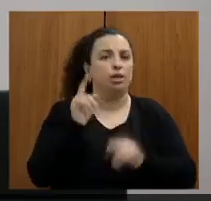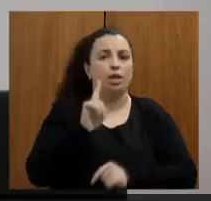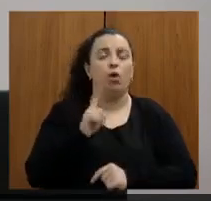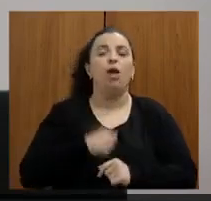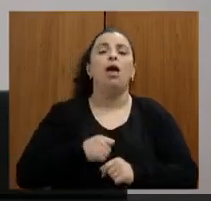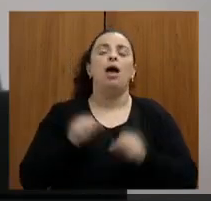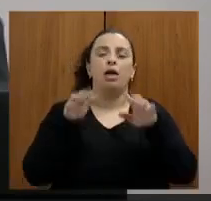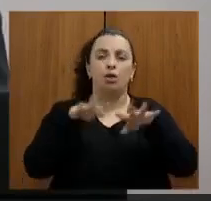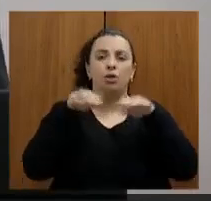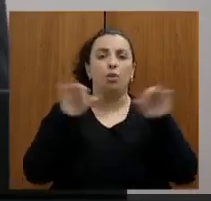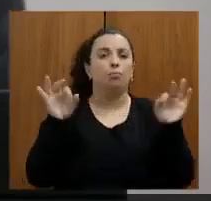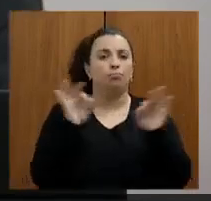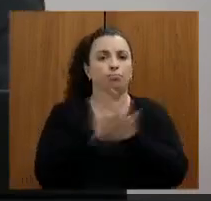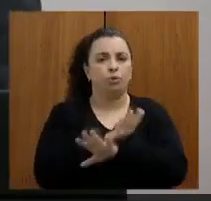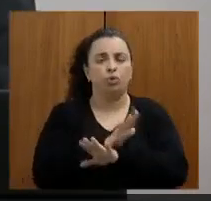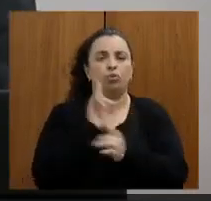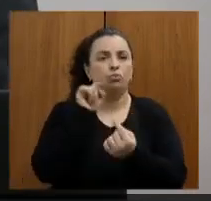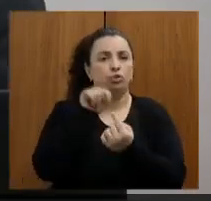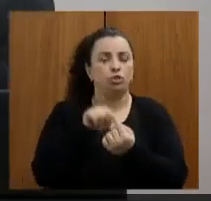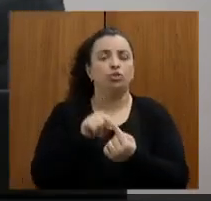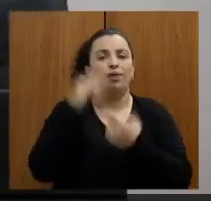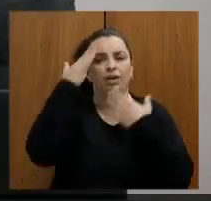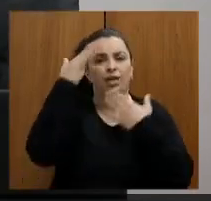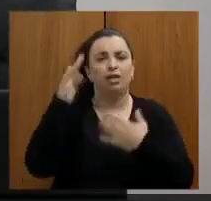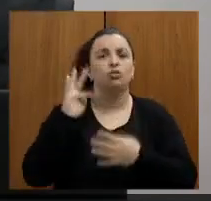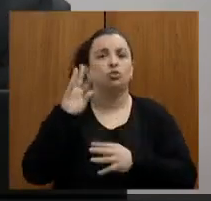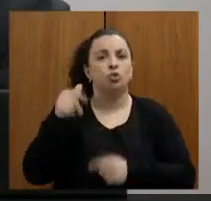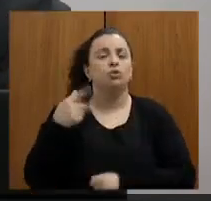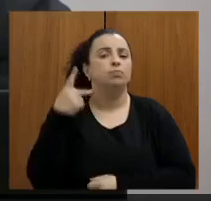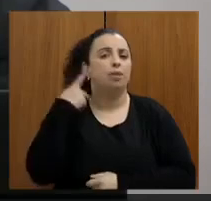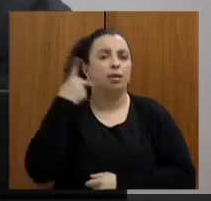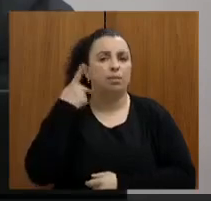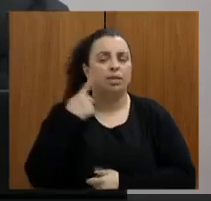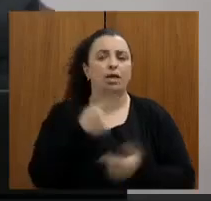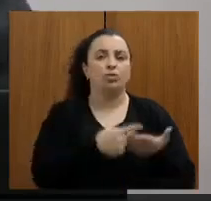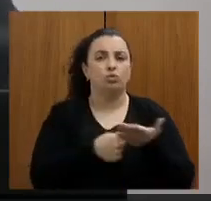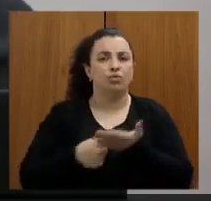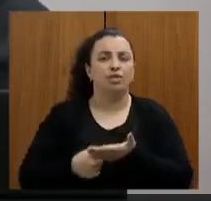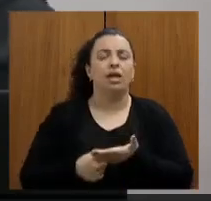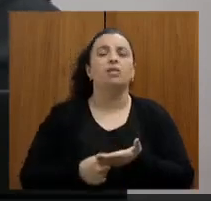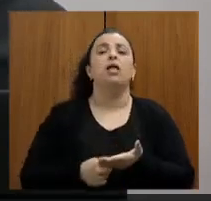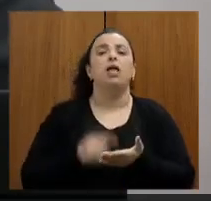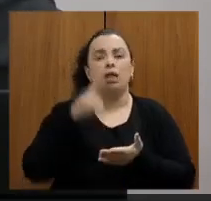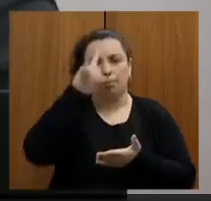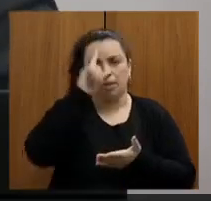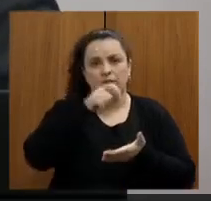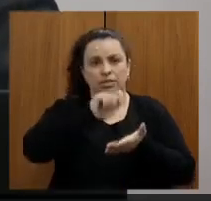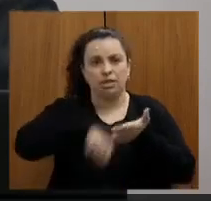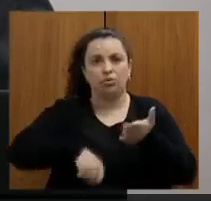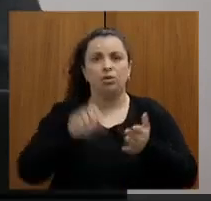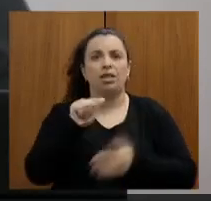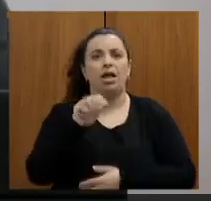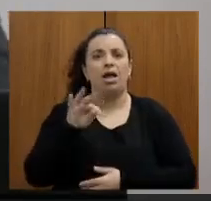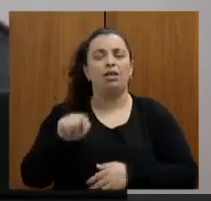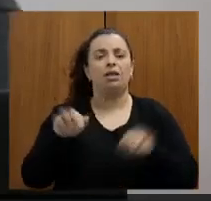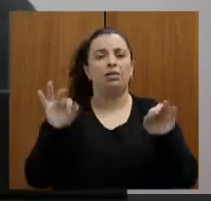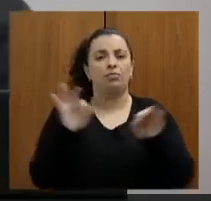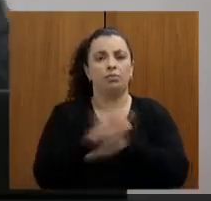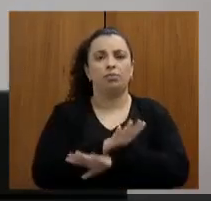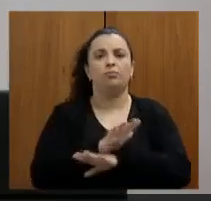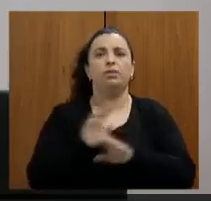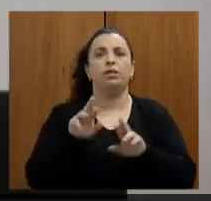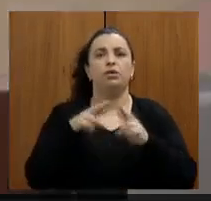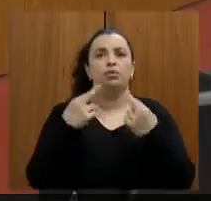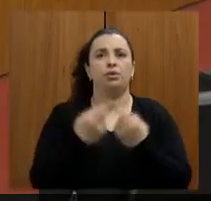da reunião a presidência agradece a presença dos parlamentares dos convidados determina a lavratura da ata e encerra os trabalhos do